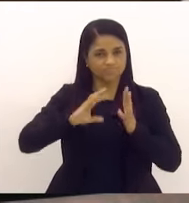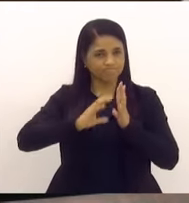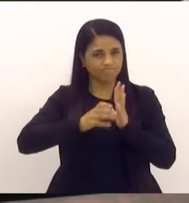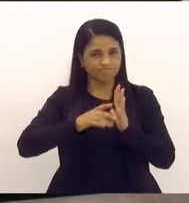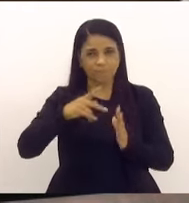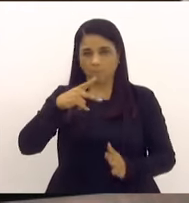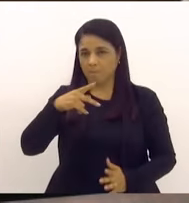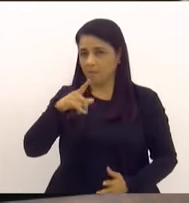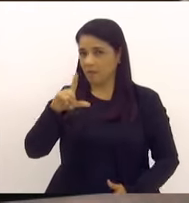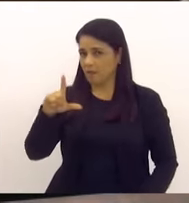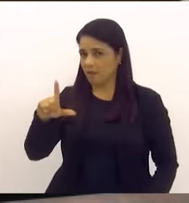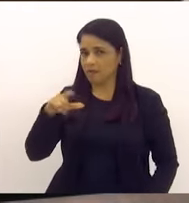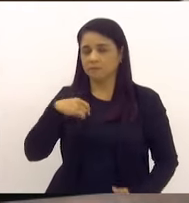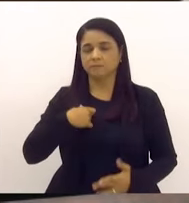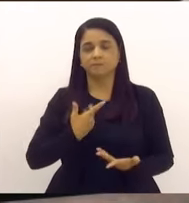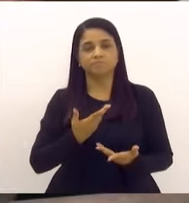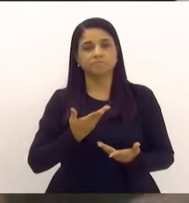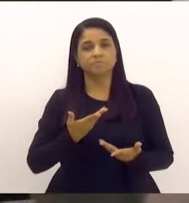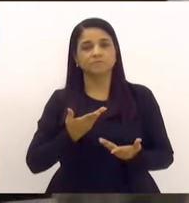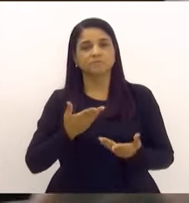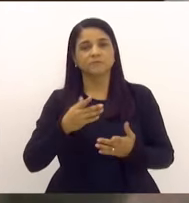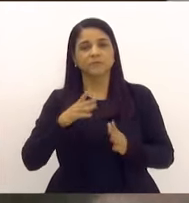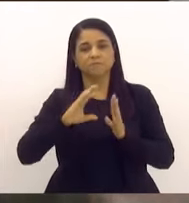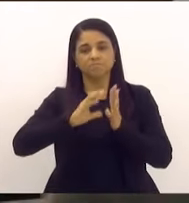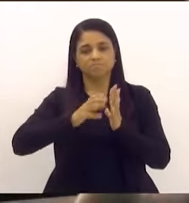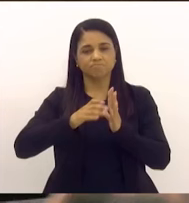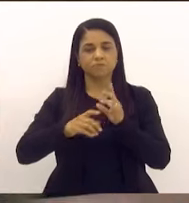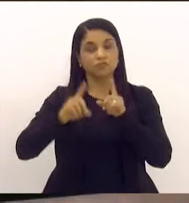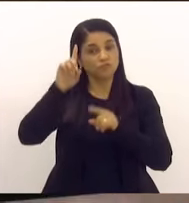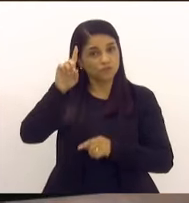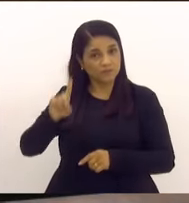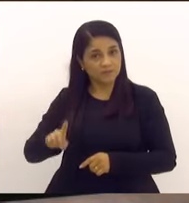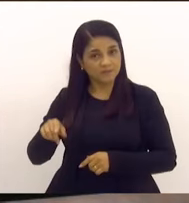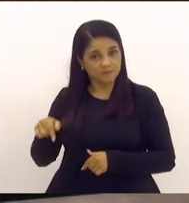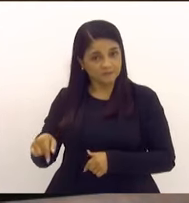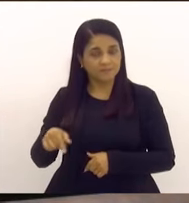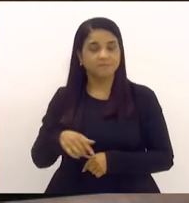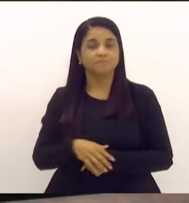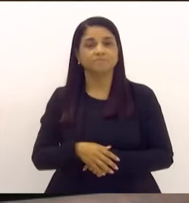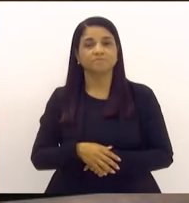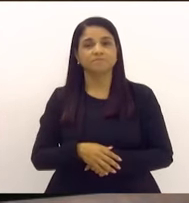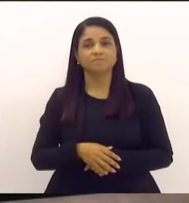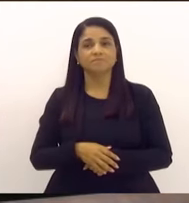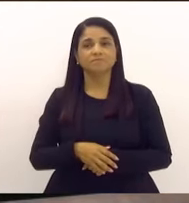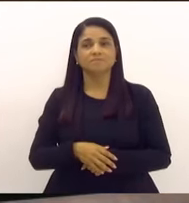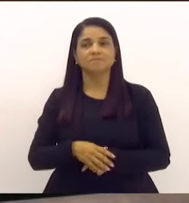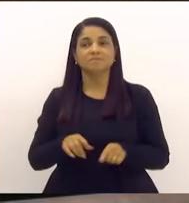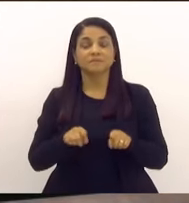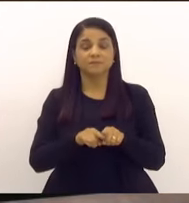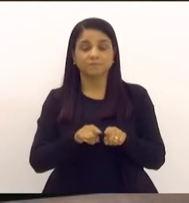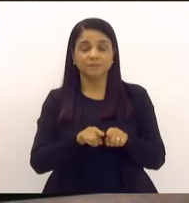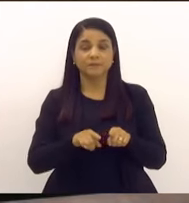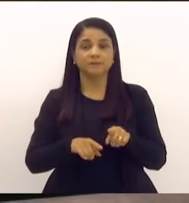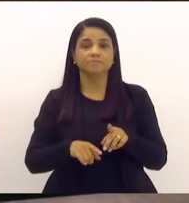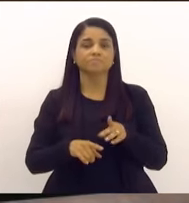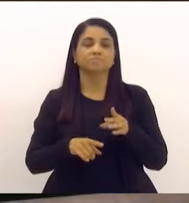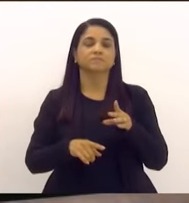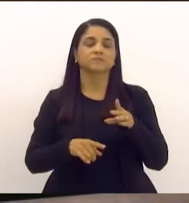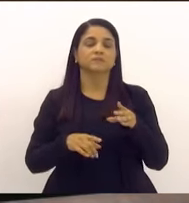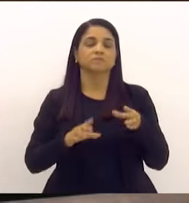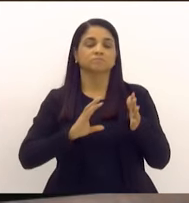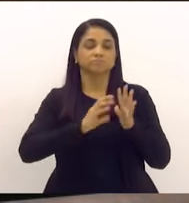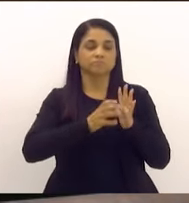da bancada conservadora, da bancada de direita. E englobando a bancada também da